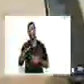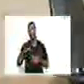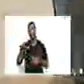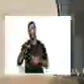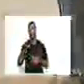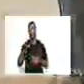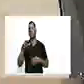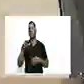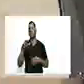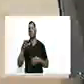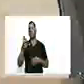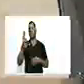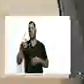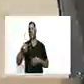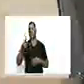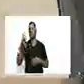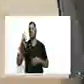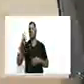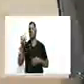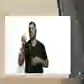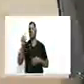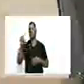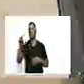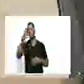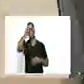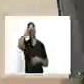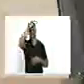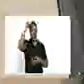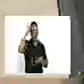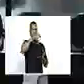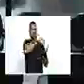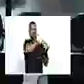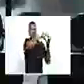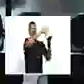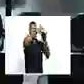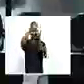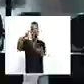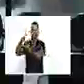Jesus seria prefeitura Itinerante